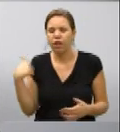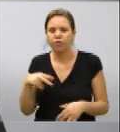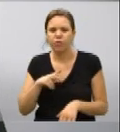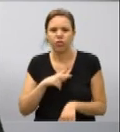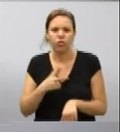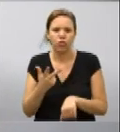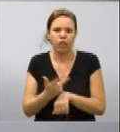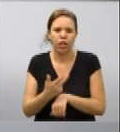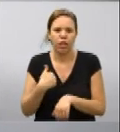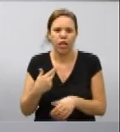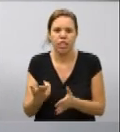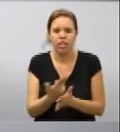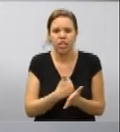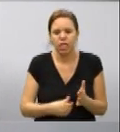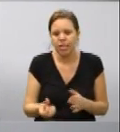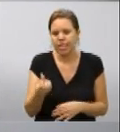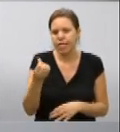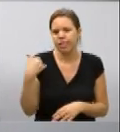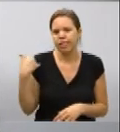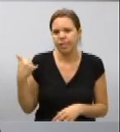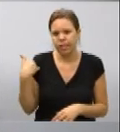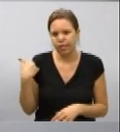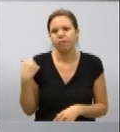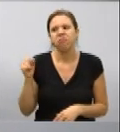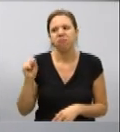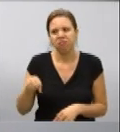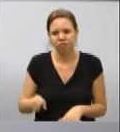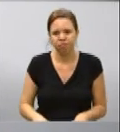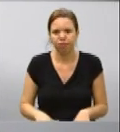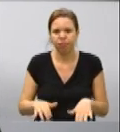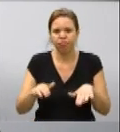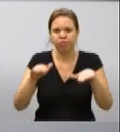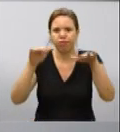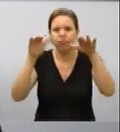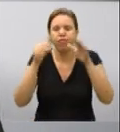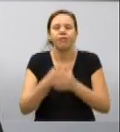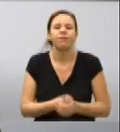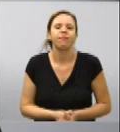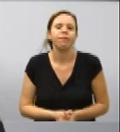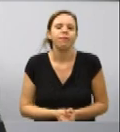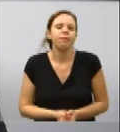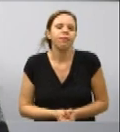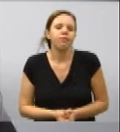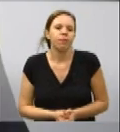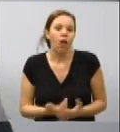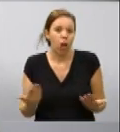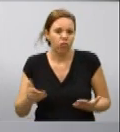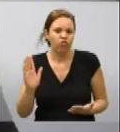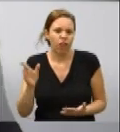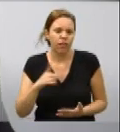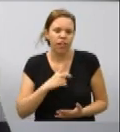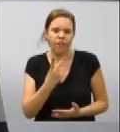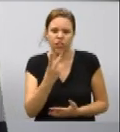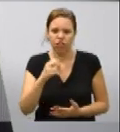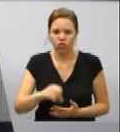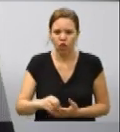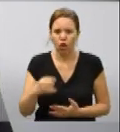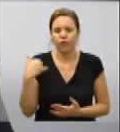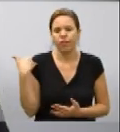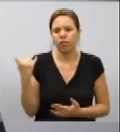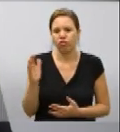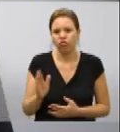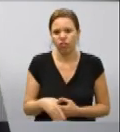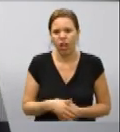você desenha desde os 6 anos de idade. Isso, desde os 6 anos, desde criança eu desenho. Agora eu já estou com 29 anos, então